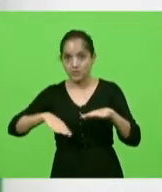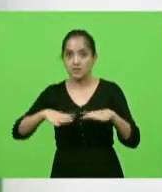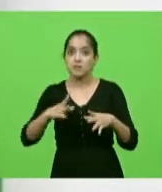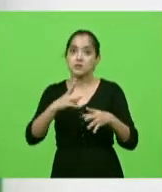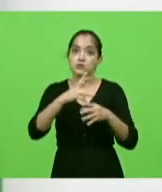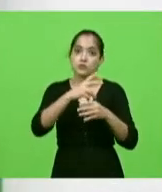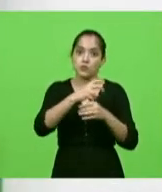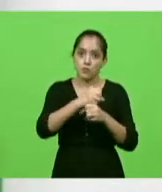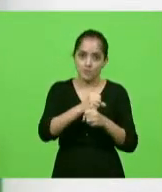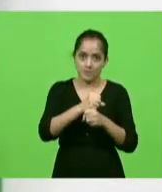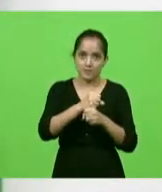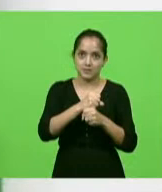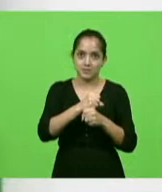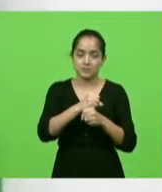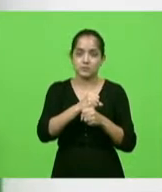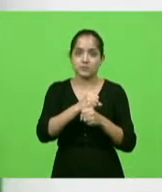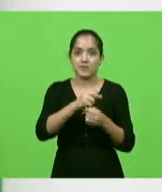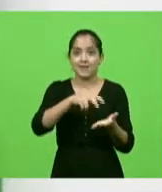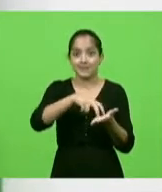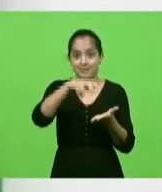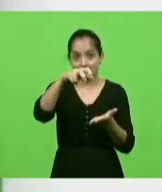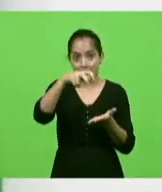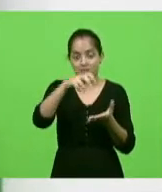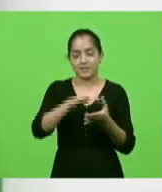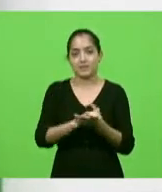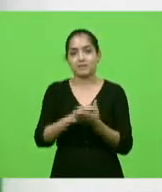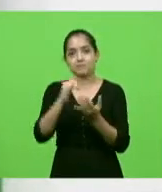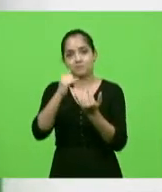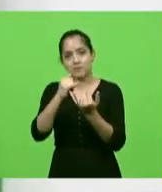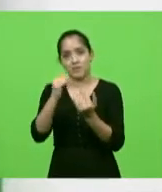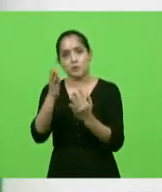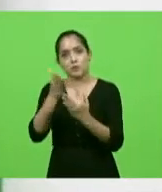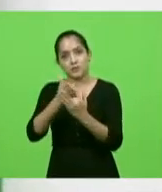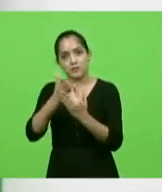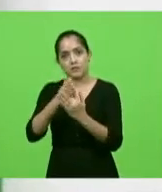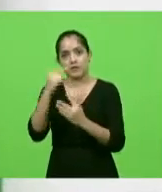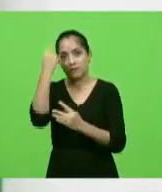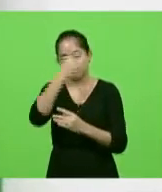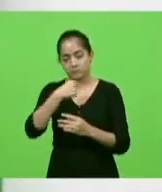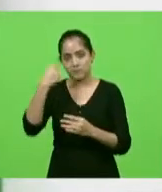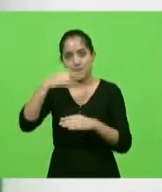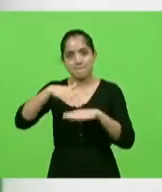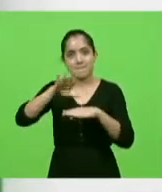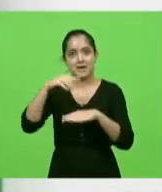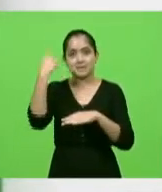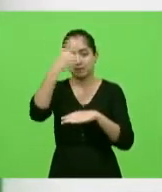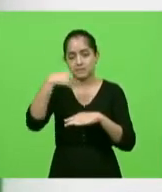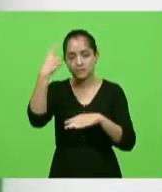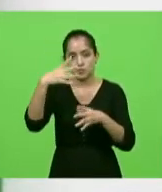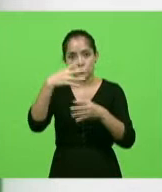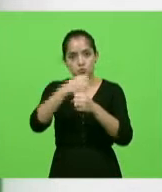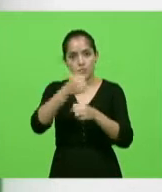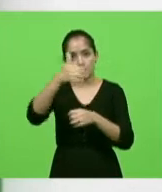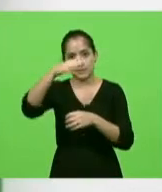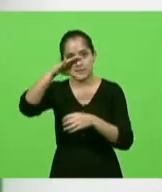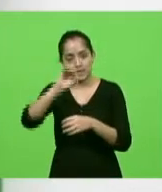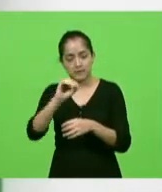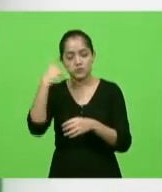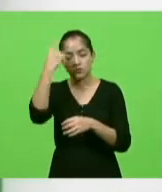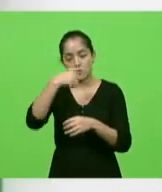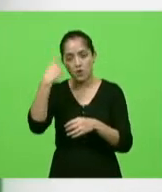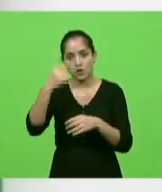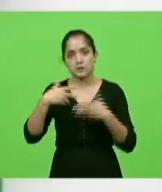a parte da manhã, subtraído o recesso de 1 hora, nós estamos há mais de 10 horas em sessão. É visível